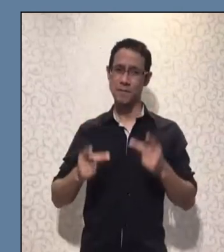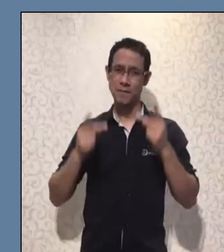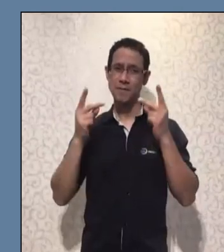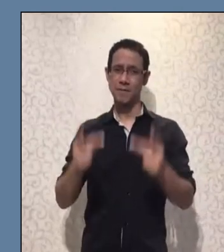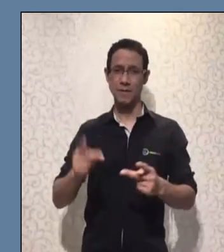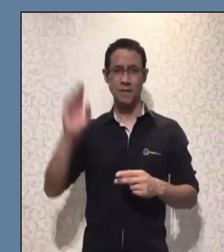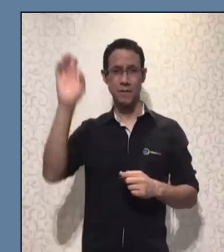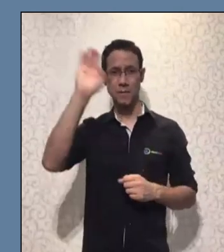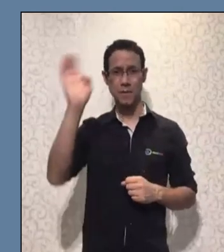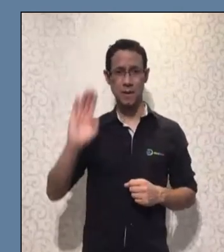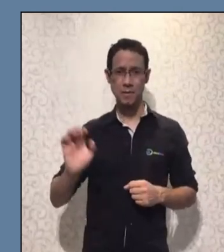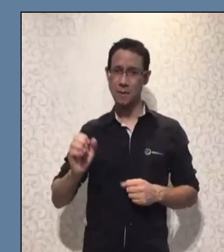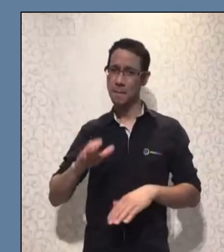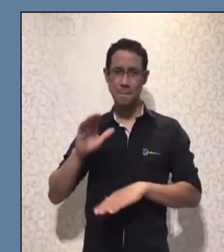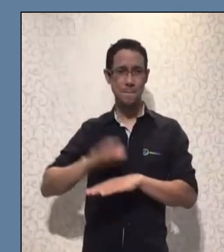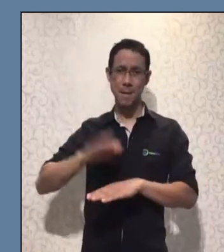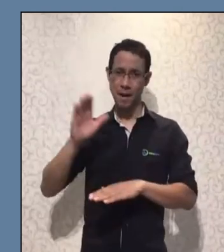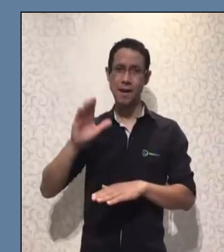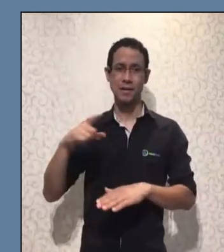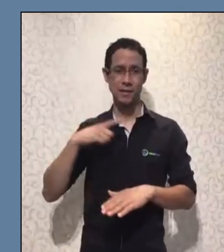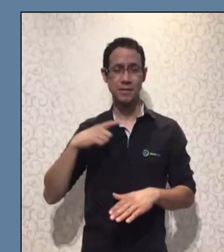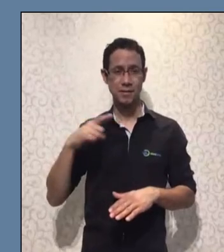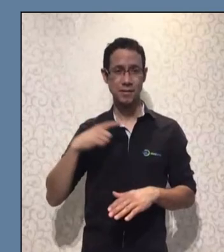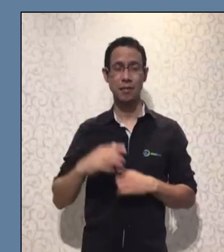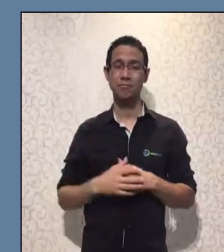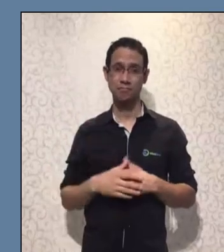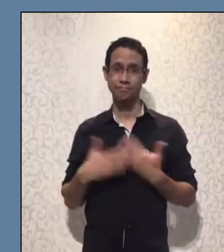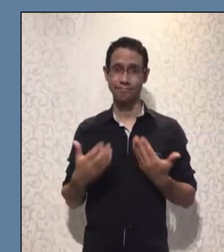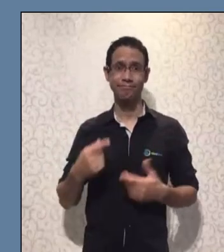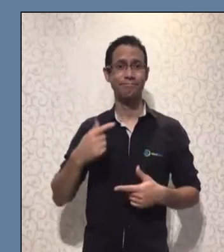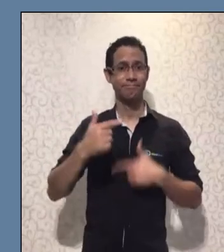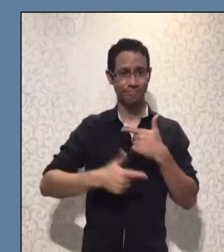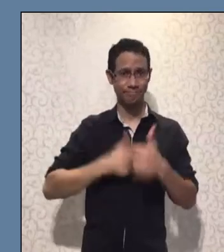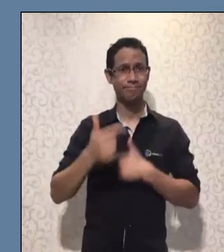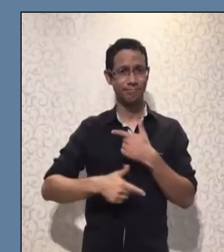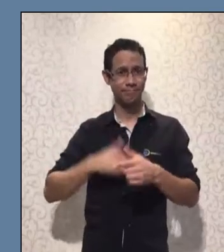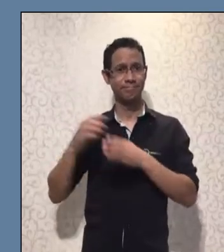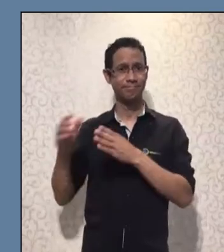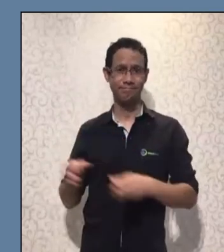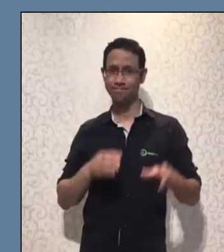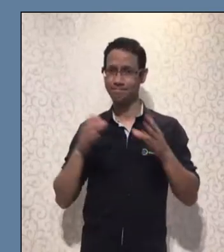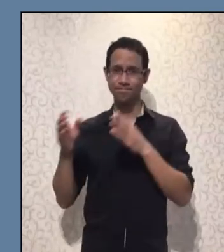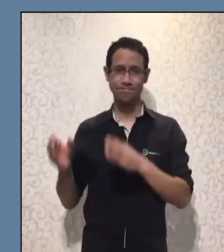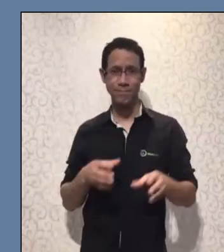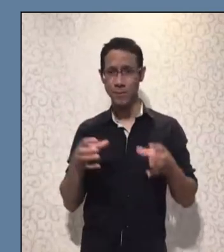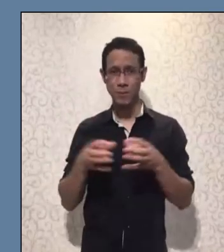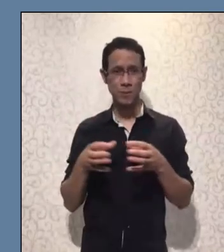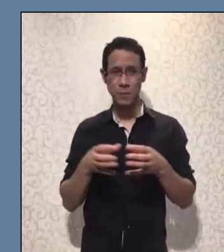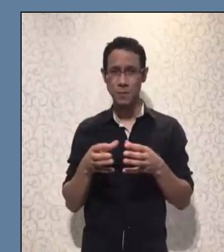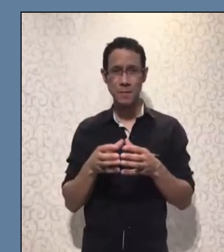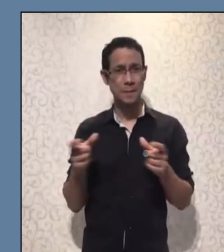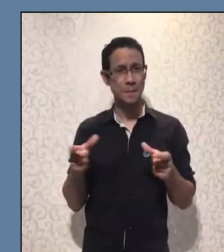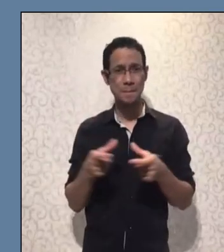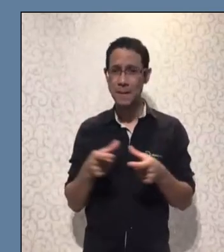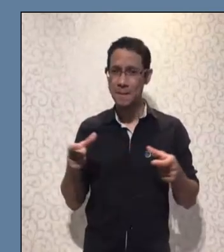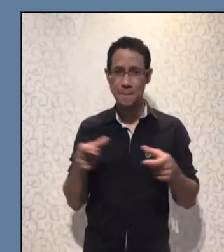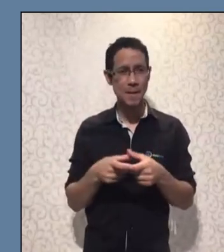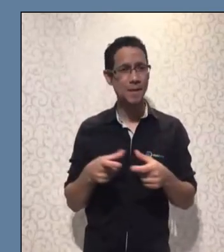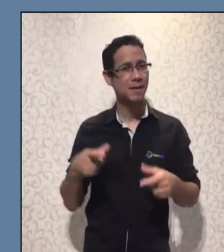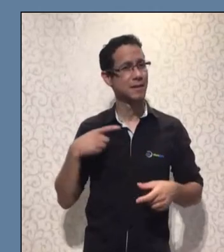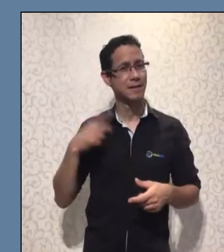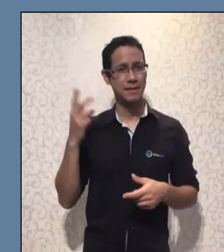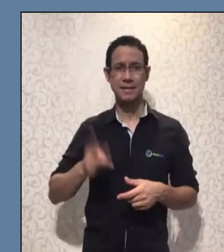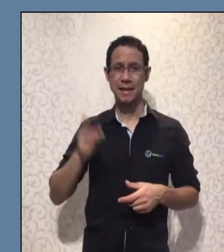portanto, preenchia a nossa rotina de uma maneira que vocês podem imaginar, equipes sempre muito pequenas, né, e quando